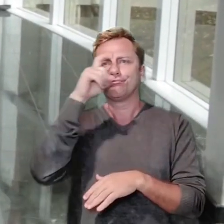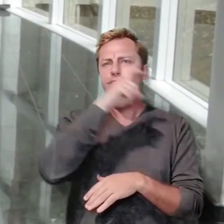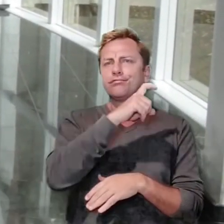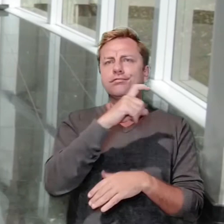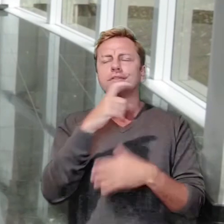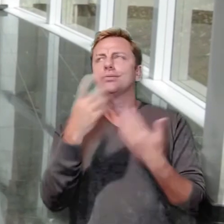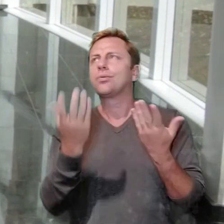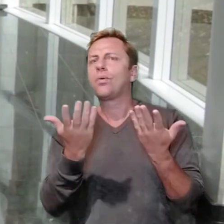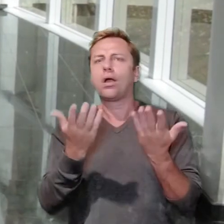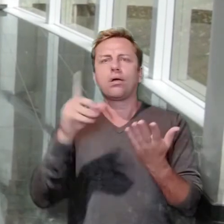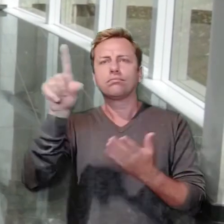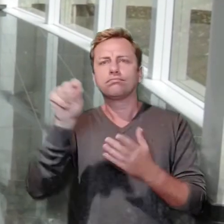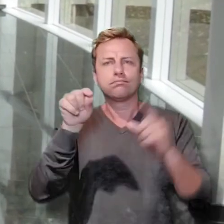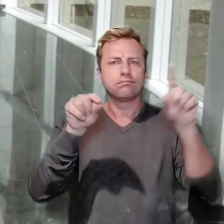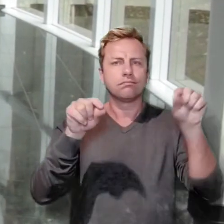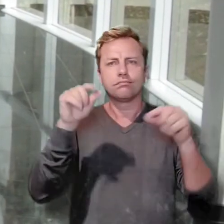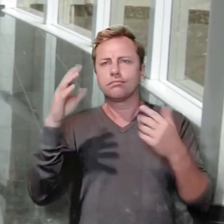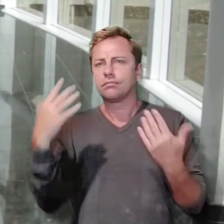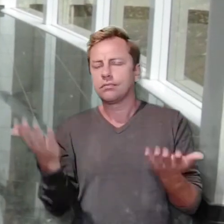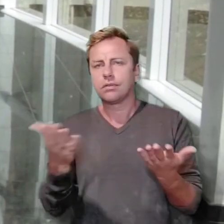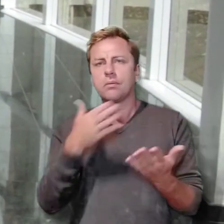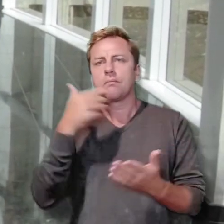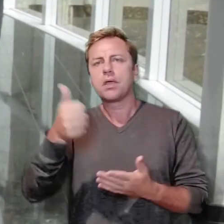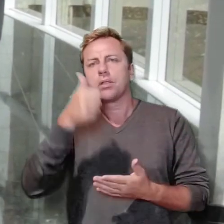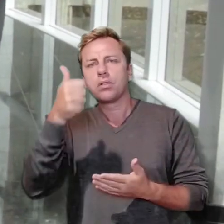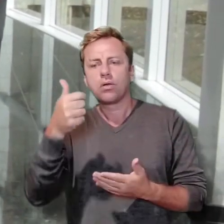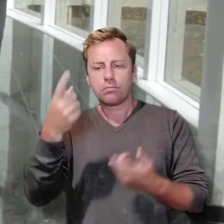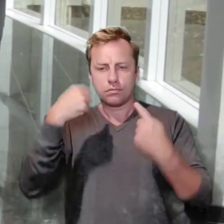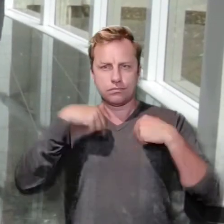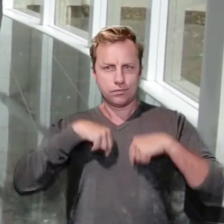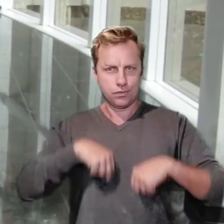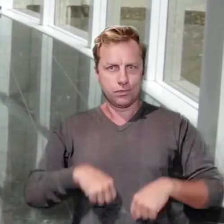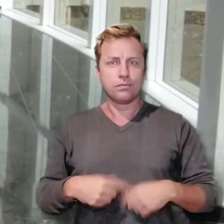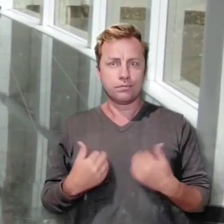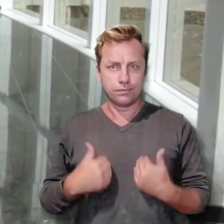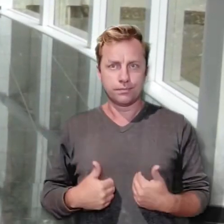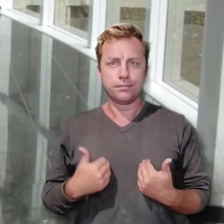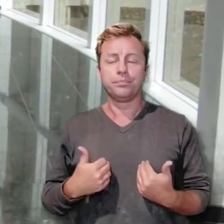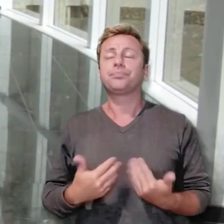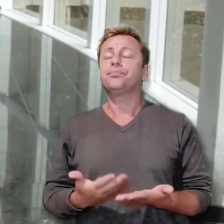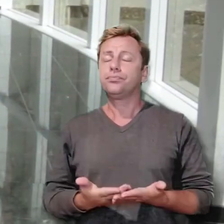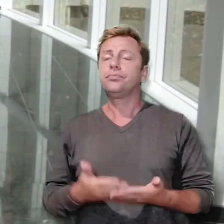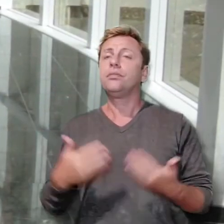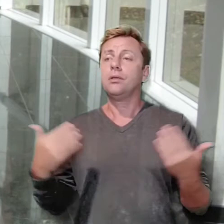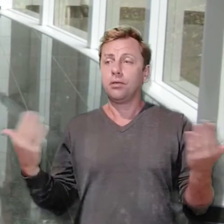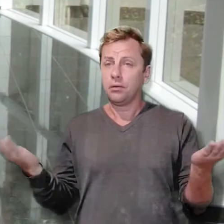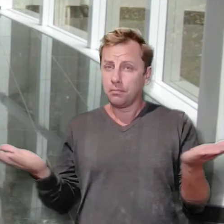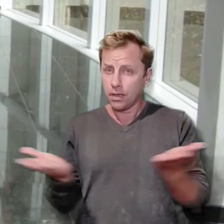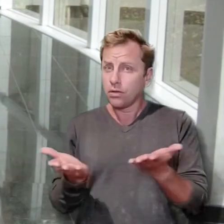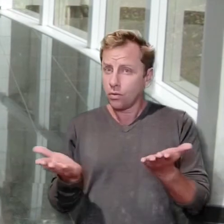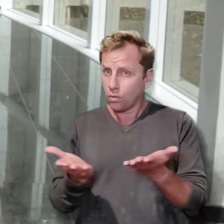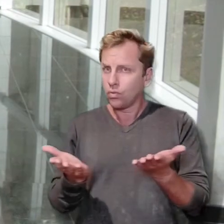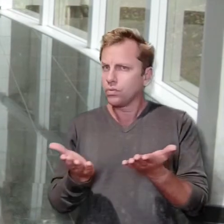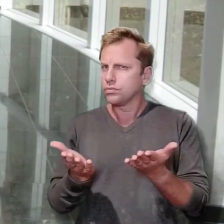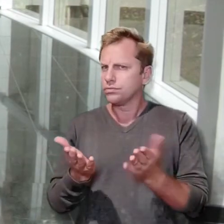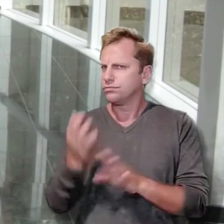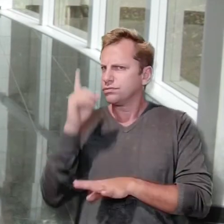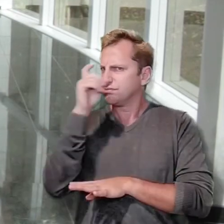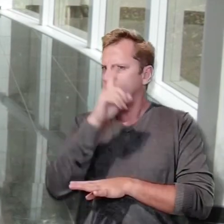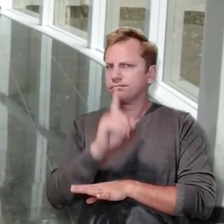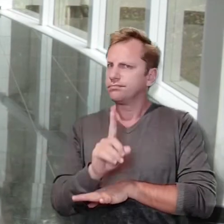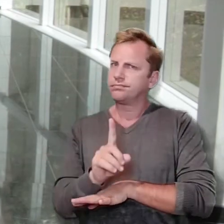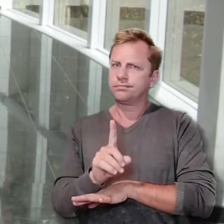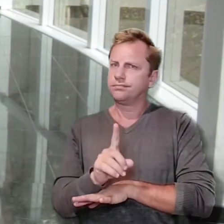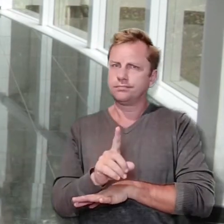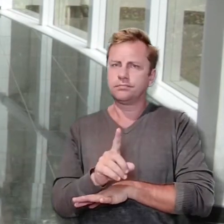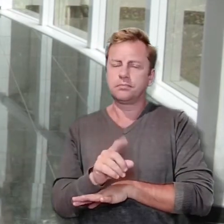difícil a gente decidir o que realmente pode ser melhor para o nosso corpo. Mas a verdade hoje não é